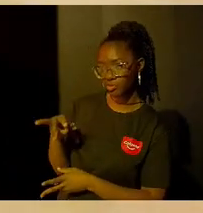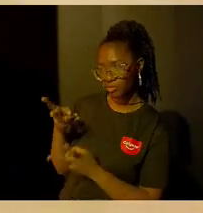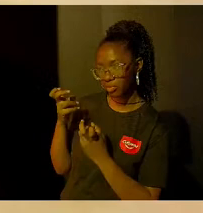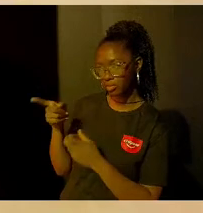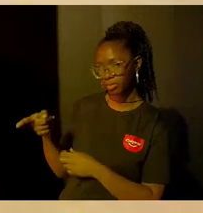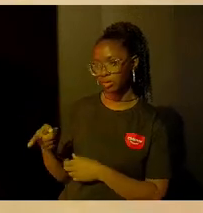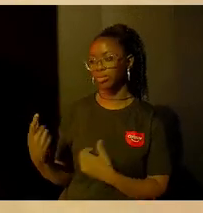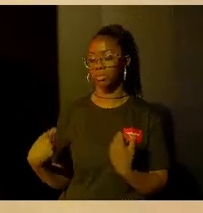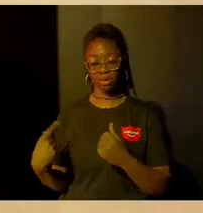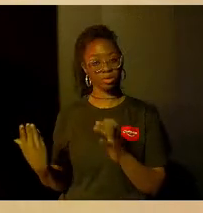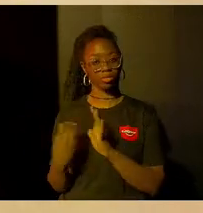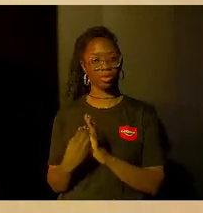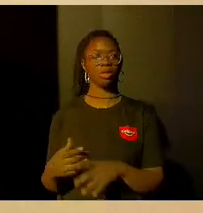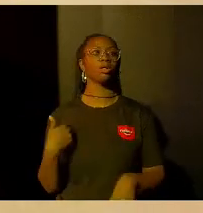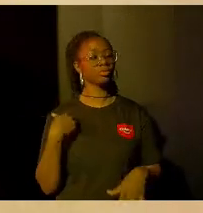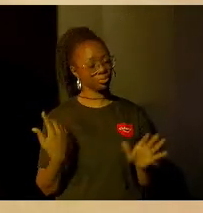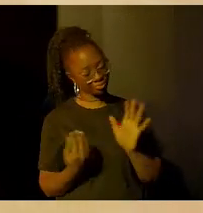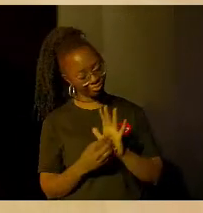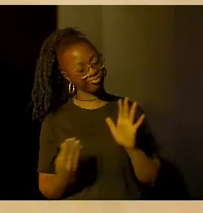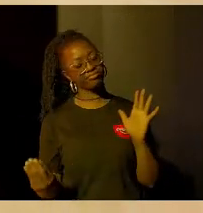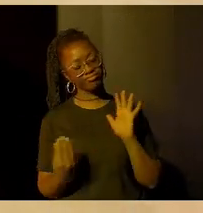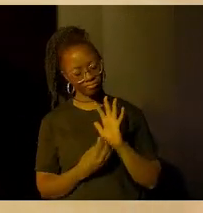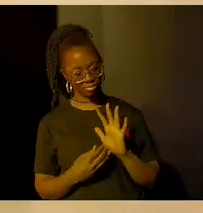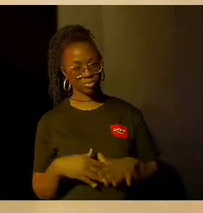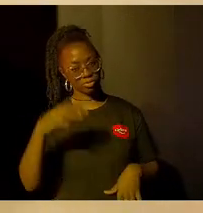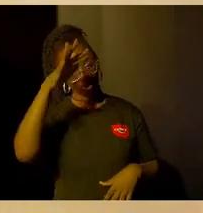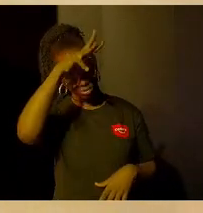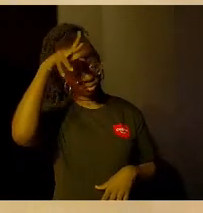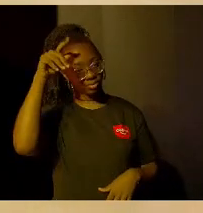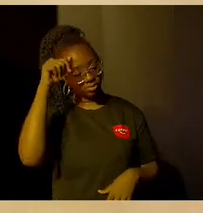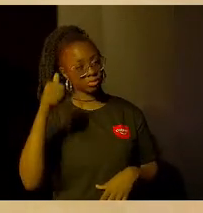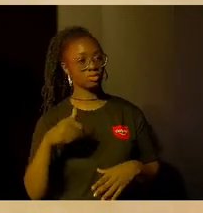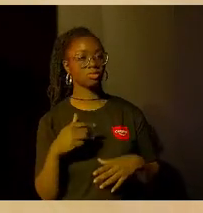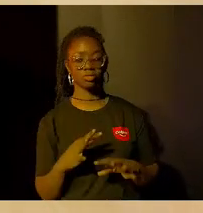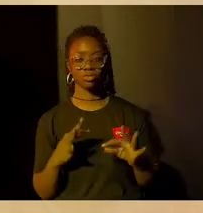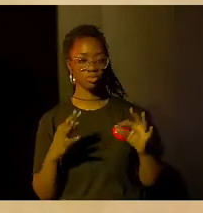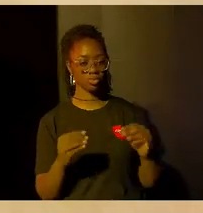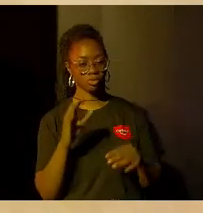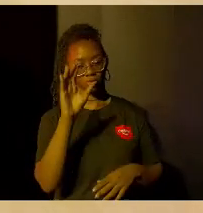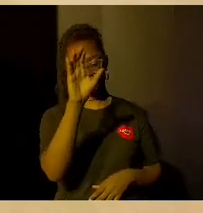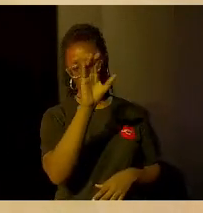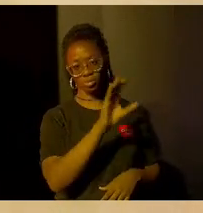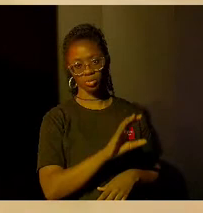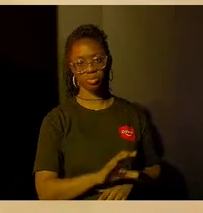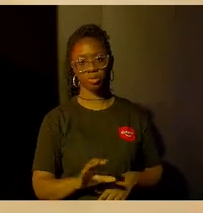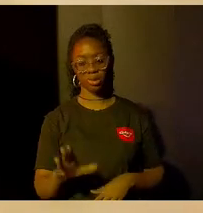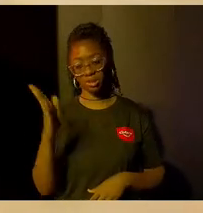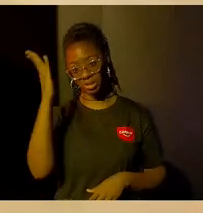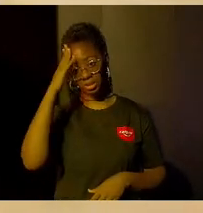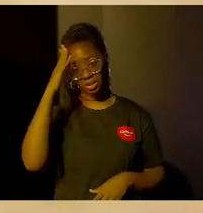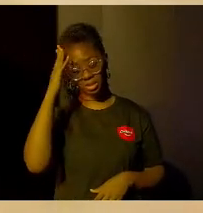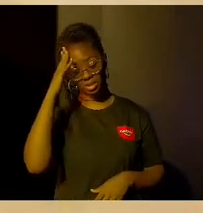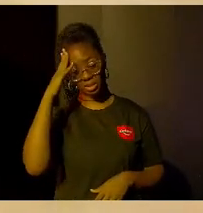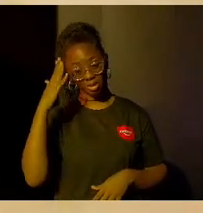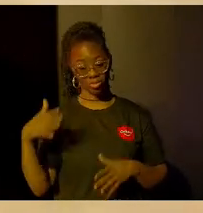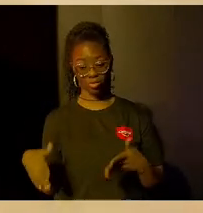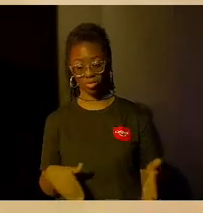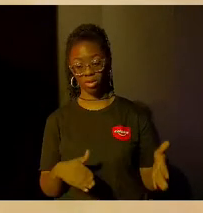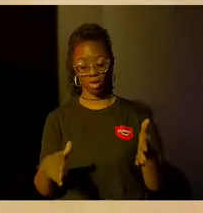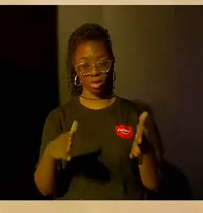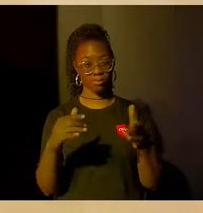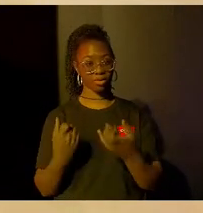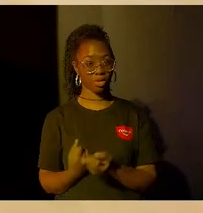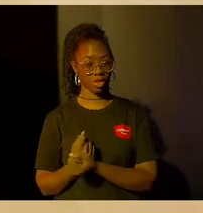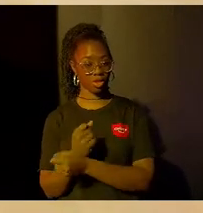não tem como não colocar na peça colocava e no Amazonas eu colocava a gente vê que o caminho da escravidão da colonização é